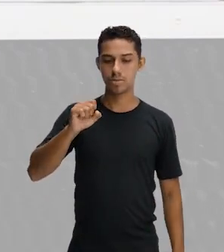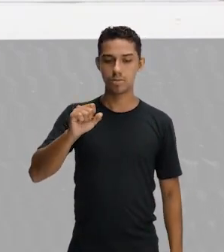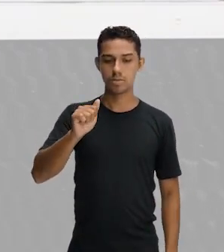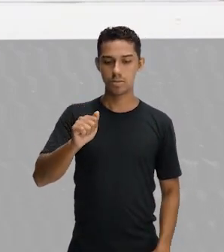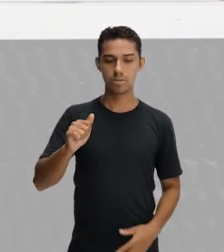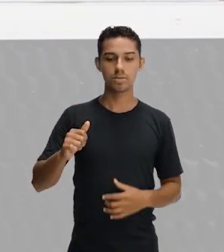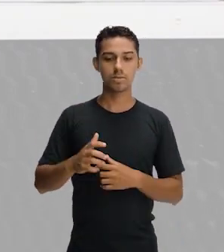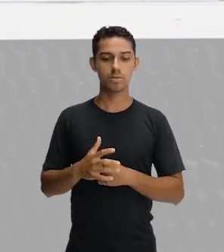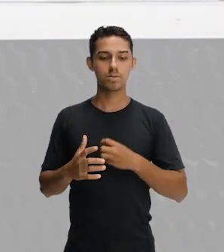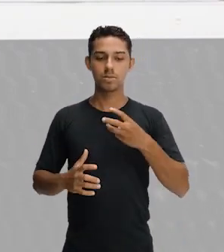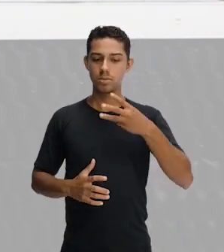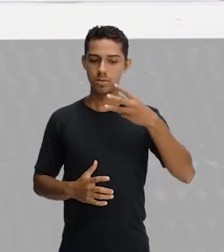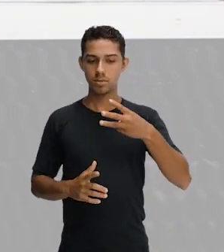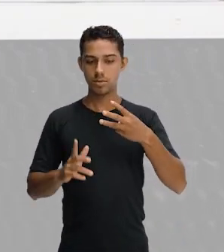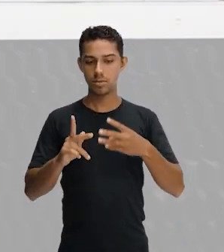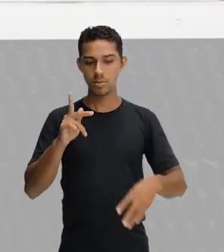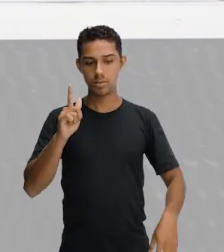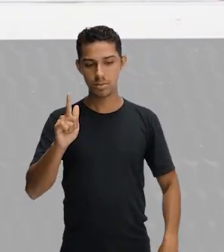3 quilos,